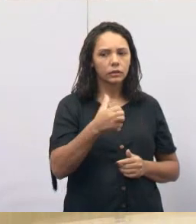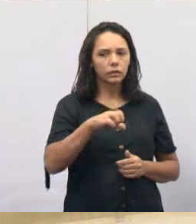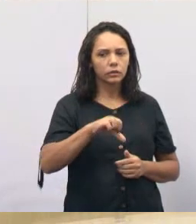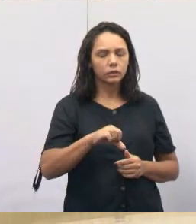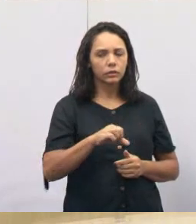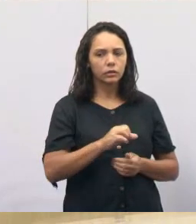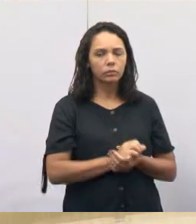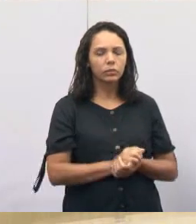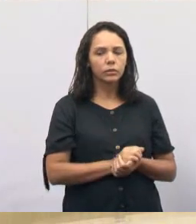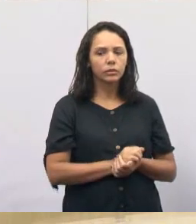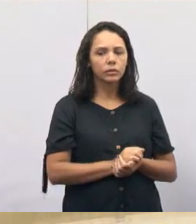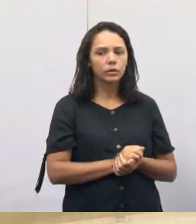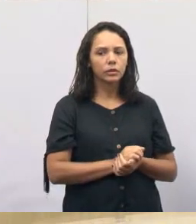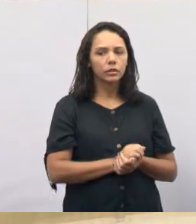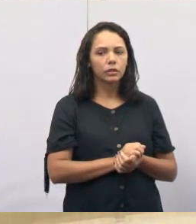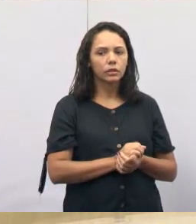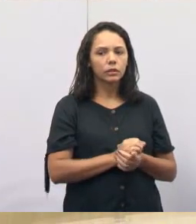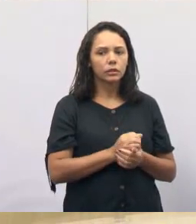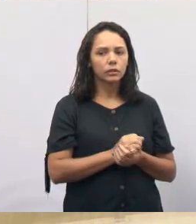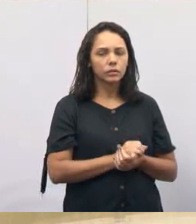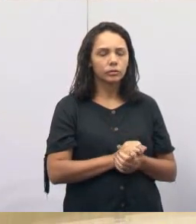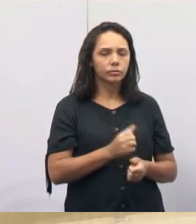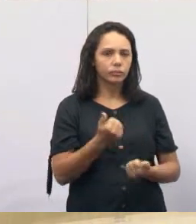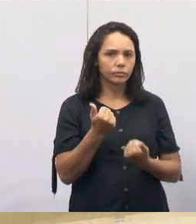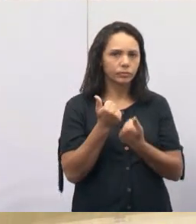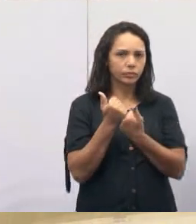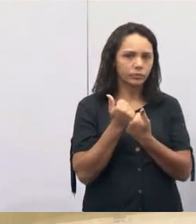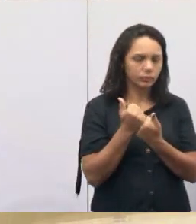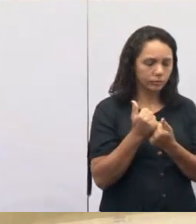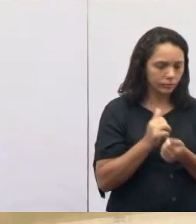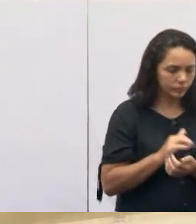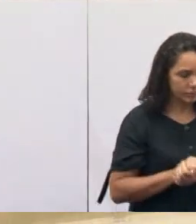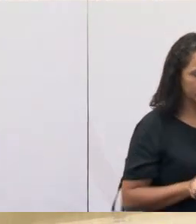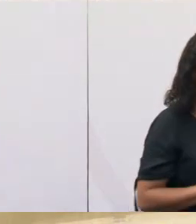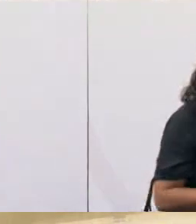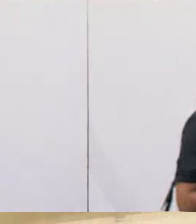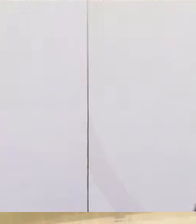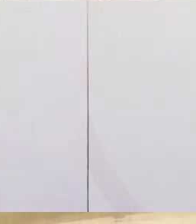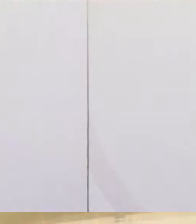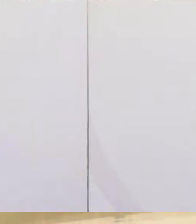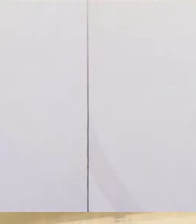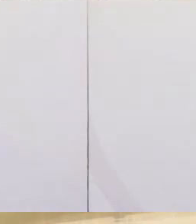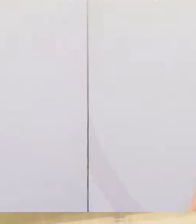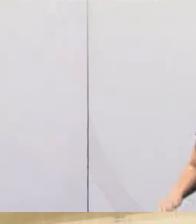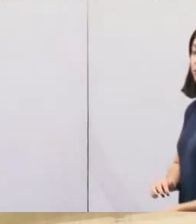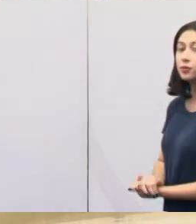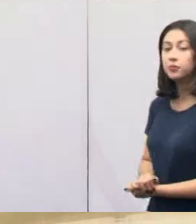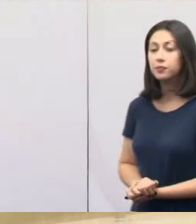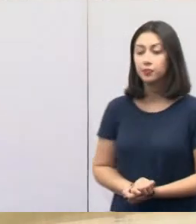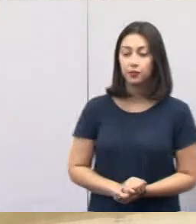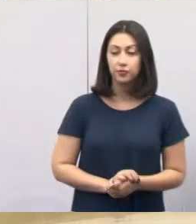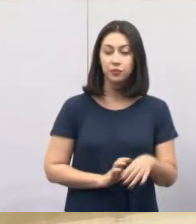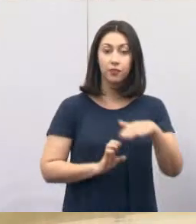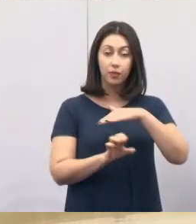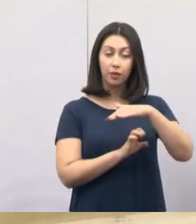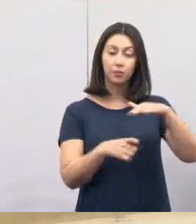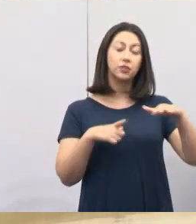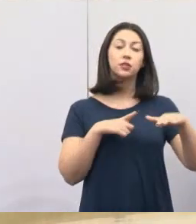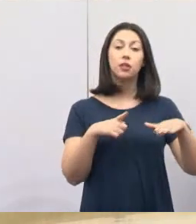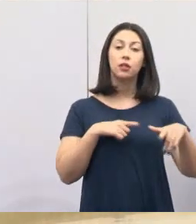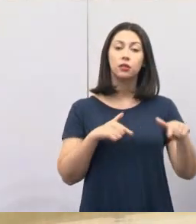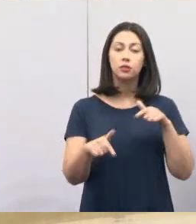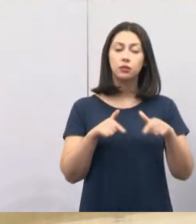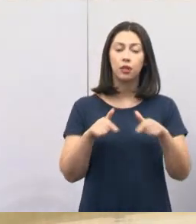13.019/2014, que será publicada em momento oportuno. 2.2. A empresa contará com funcionamento qualificado para